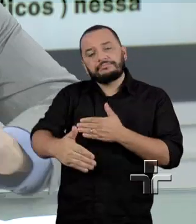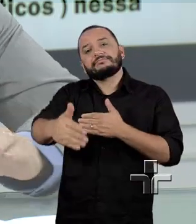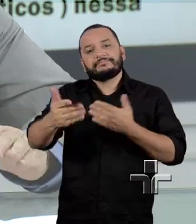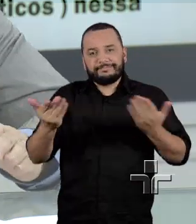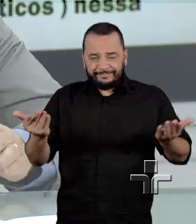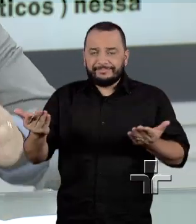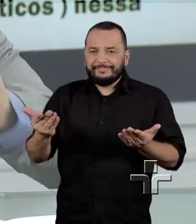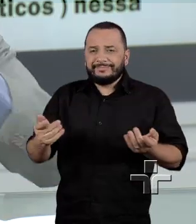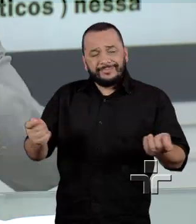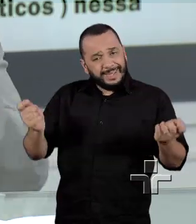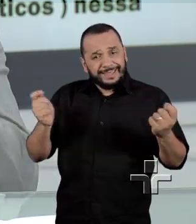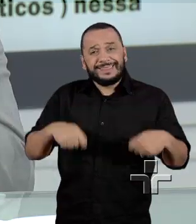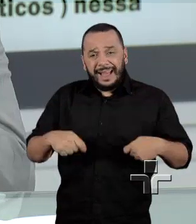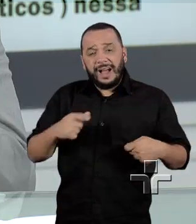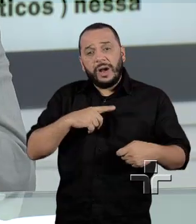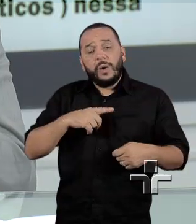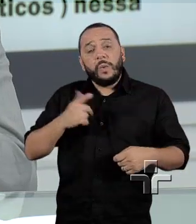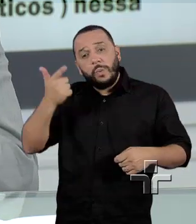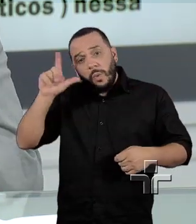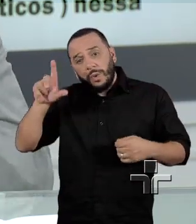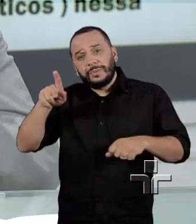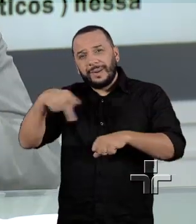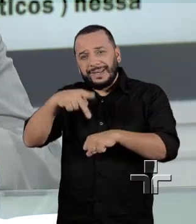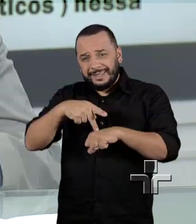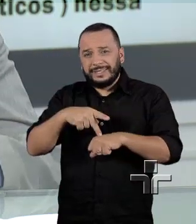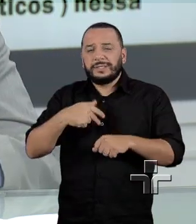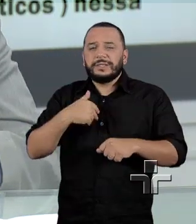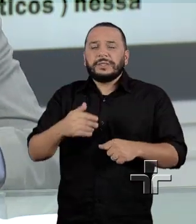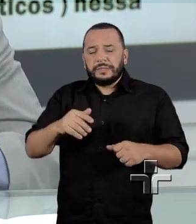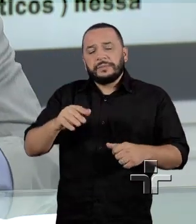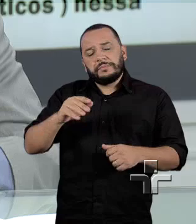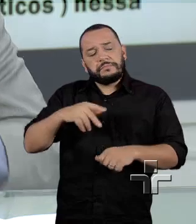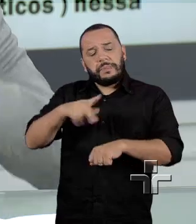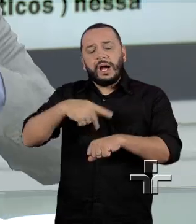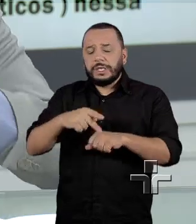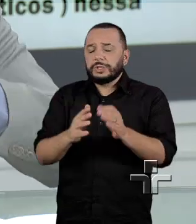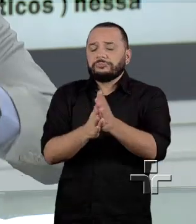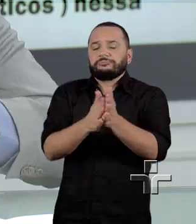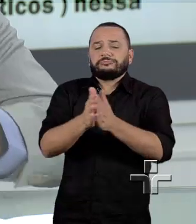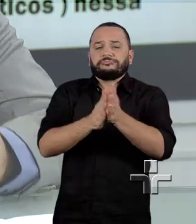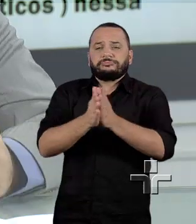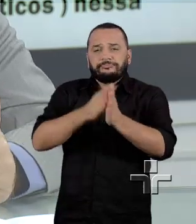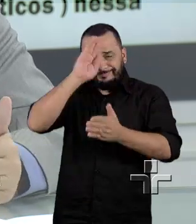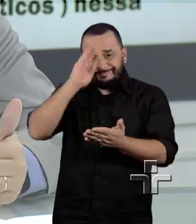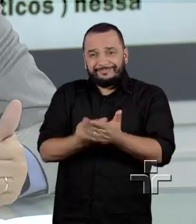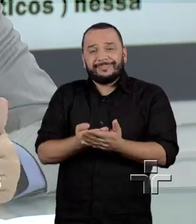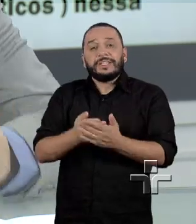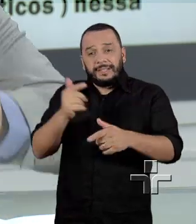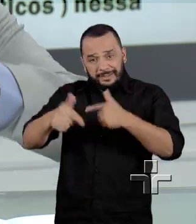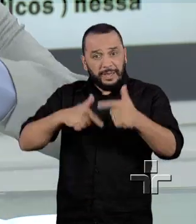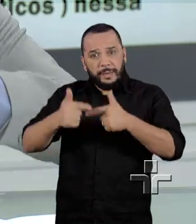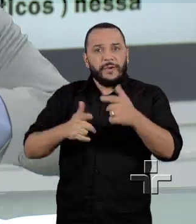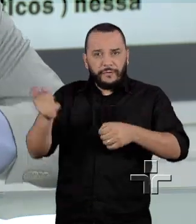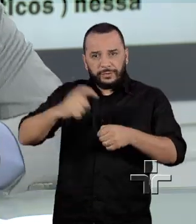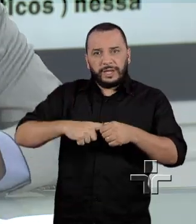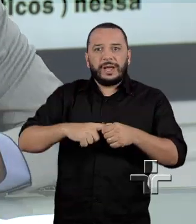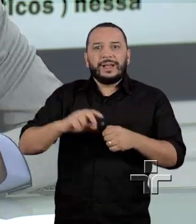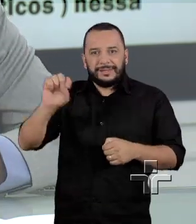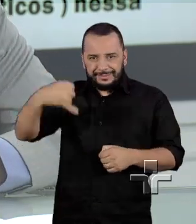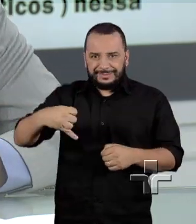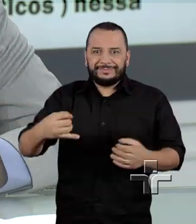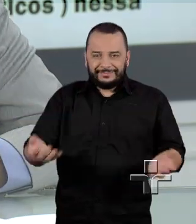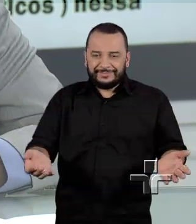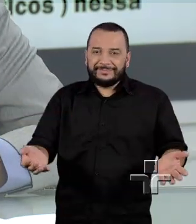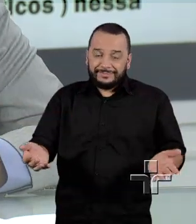situação é possível, então, nós temos um outro país, um país mais otimista, um país onde o emprego voltará, sem dúvida nenhuma, na